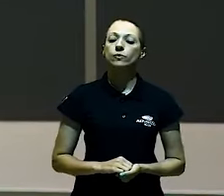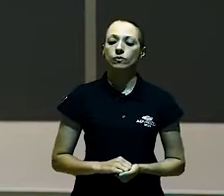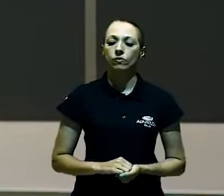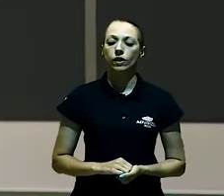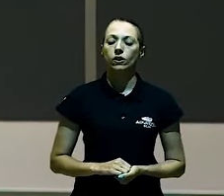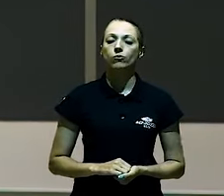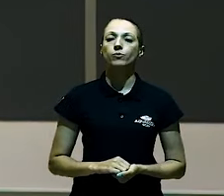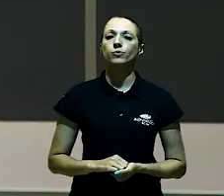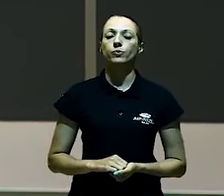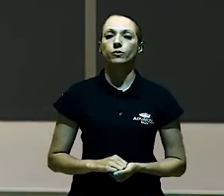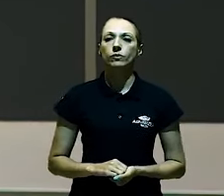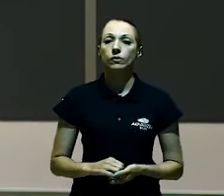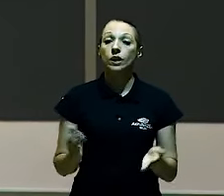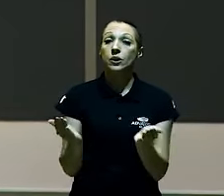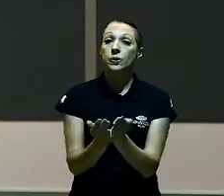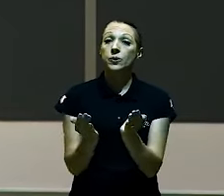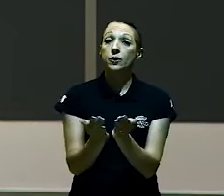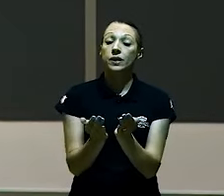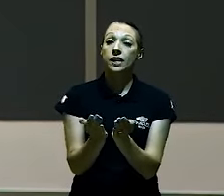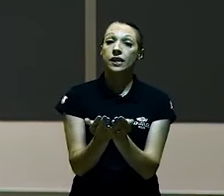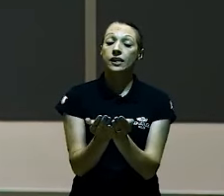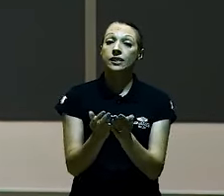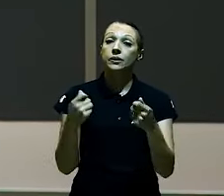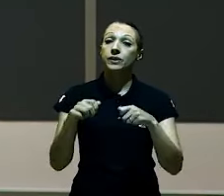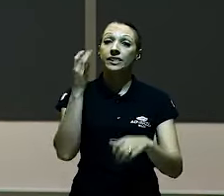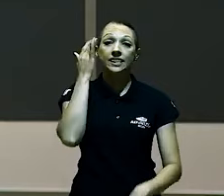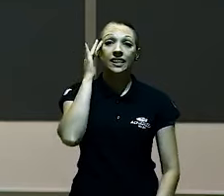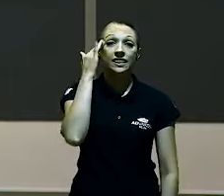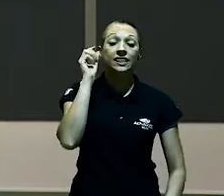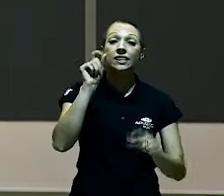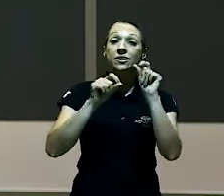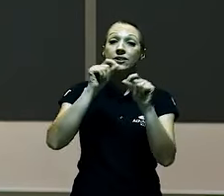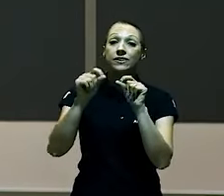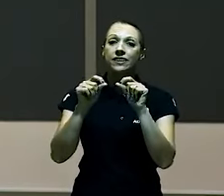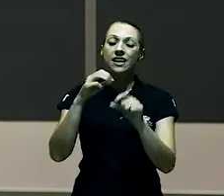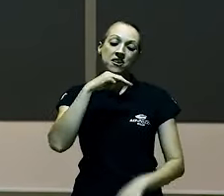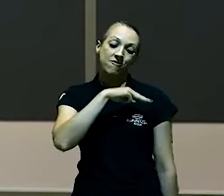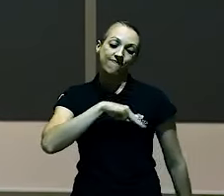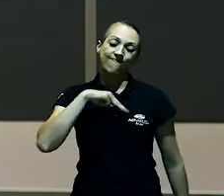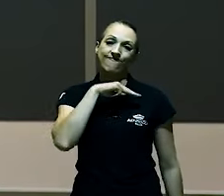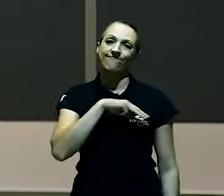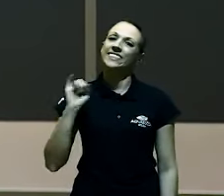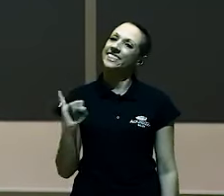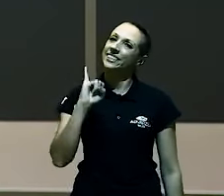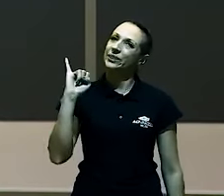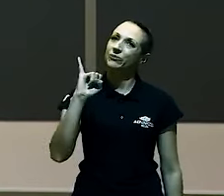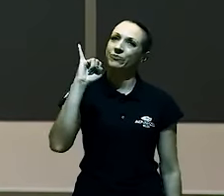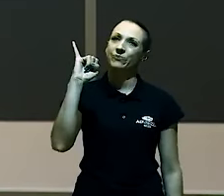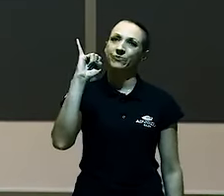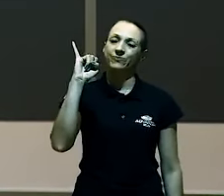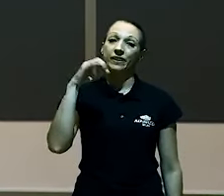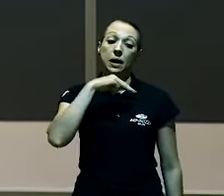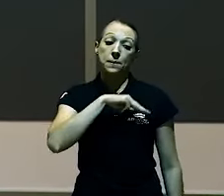chamada é fazer missões e alcançar as nações. E nós muitas vezes não queremos ser confrontados, nós não queremos ouvir a palavra, nós não queremos, nós